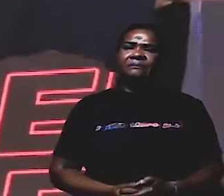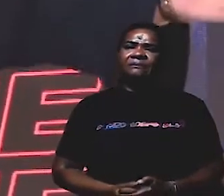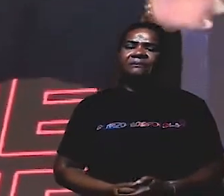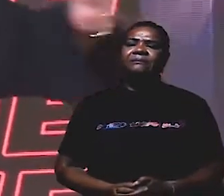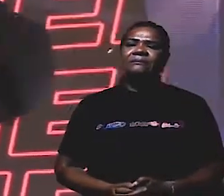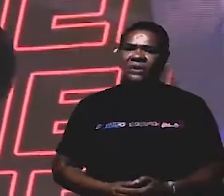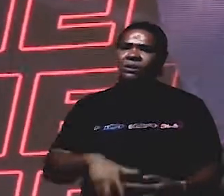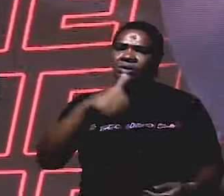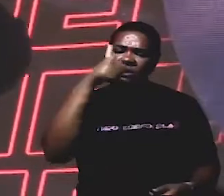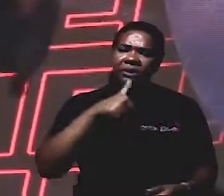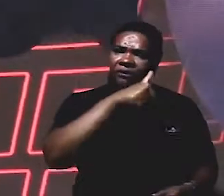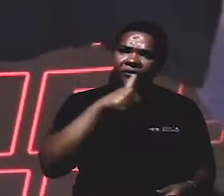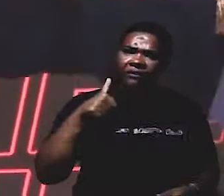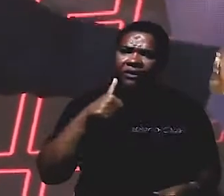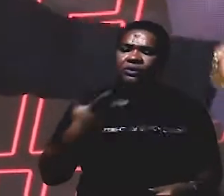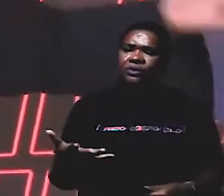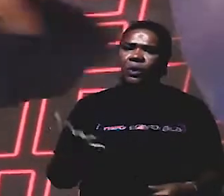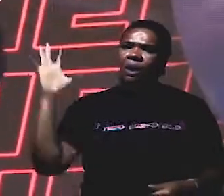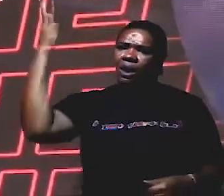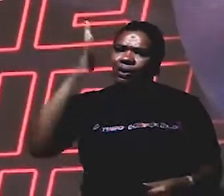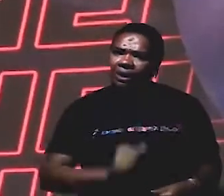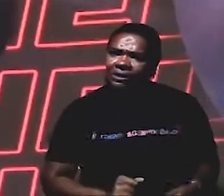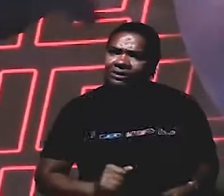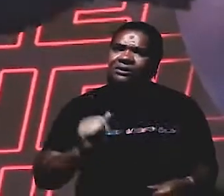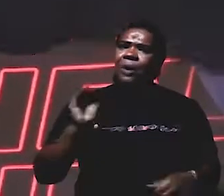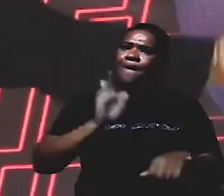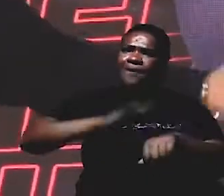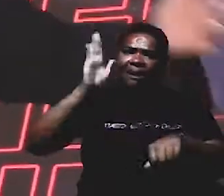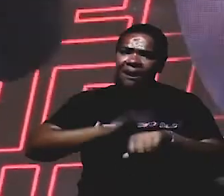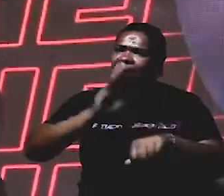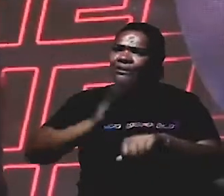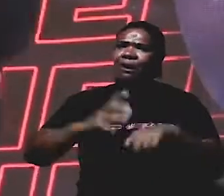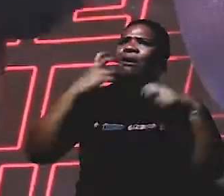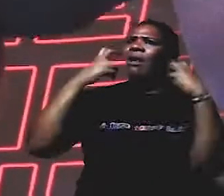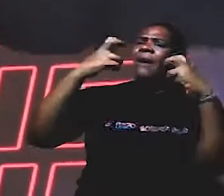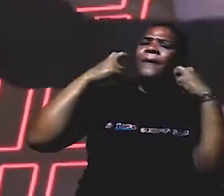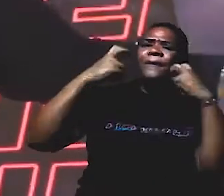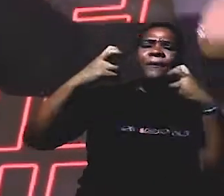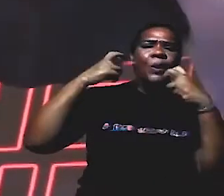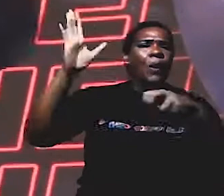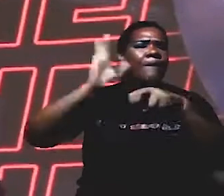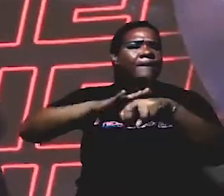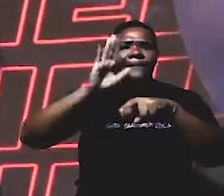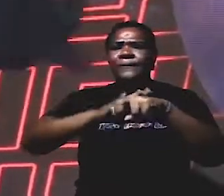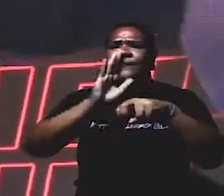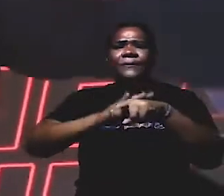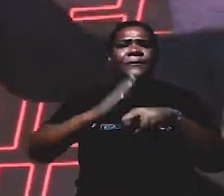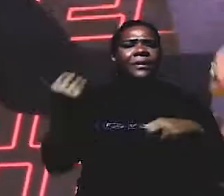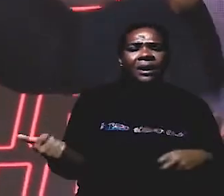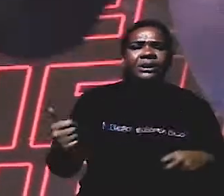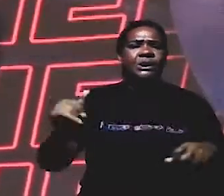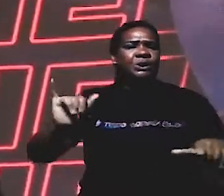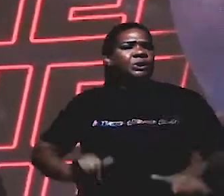Aumenta o sacrifício, aumenta a adoração, aumenta o clamor, aumenta o jejum,